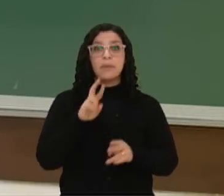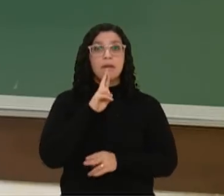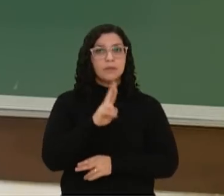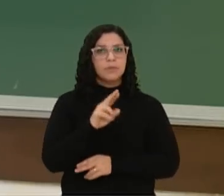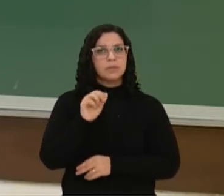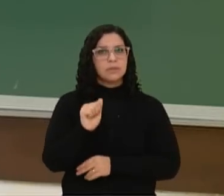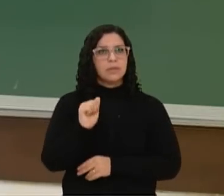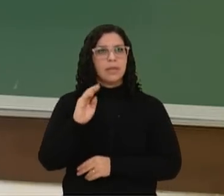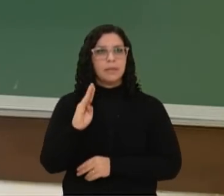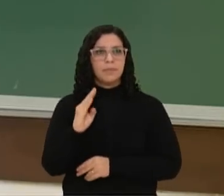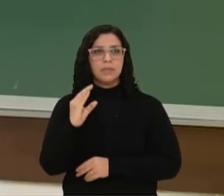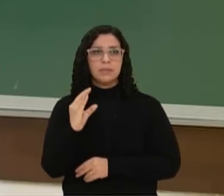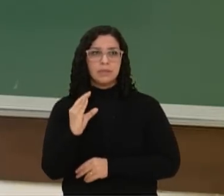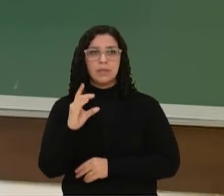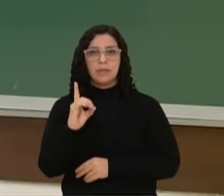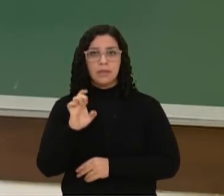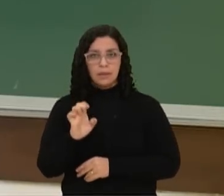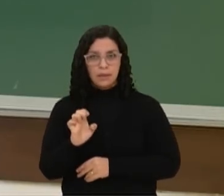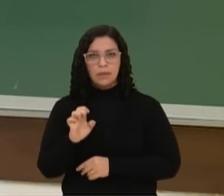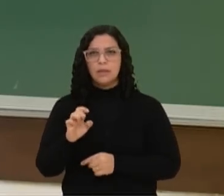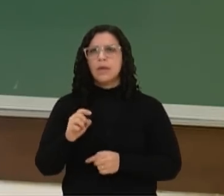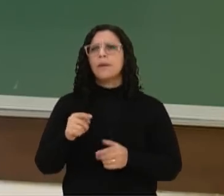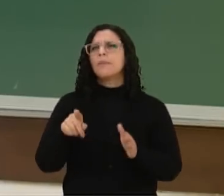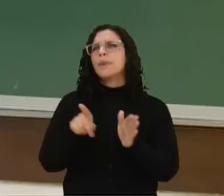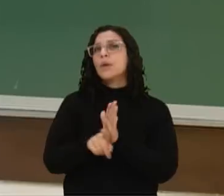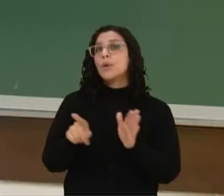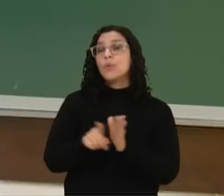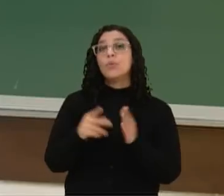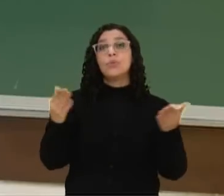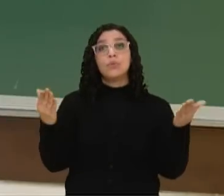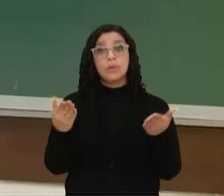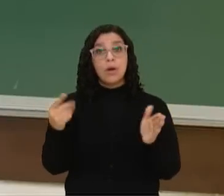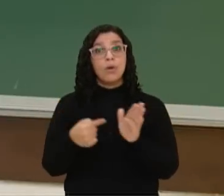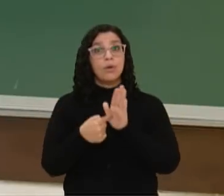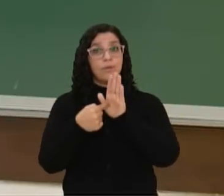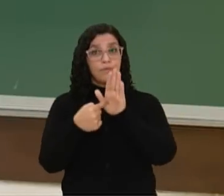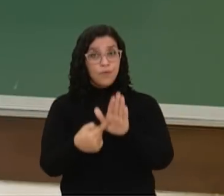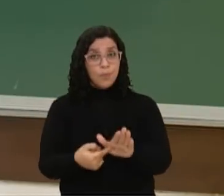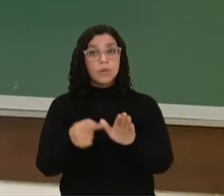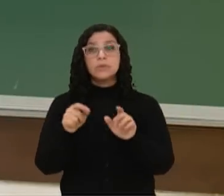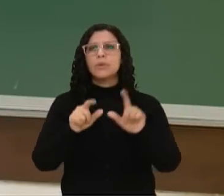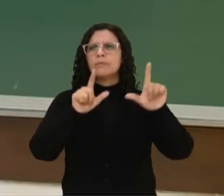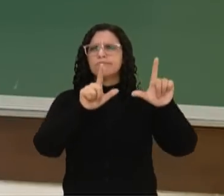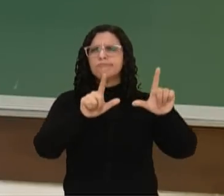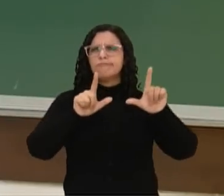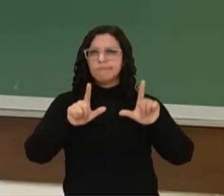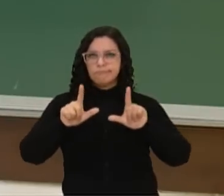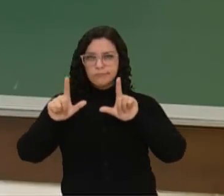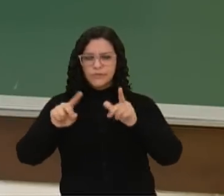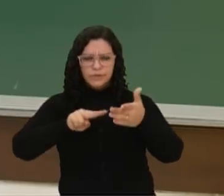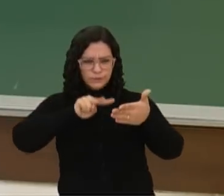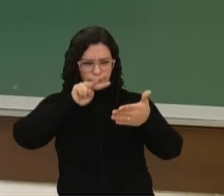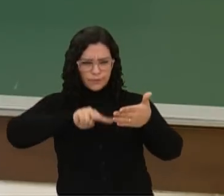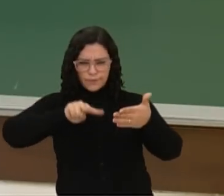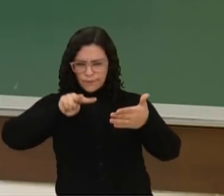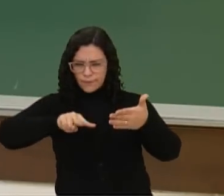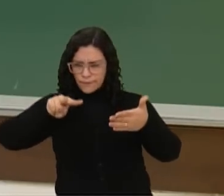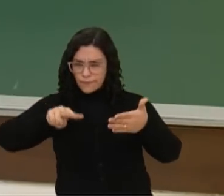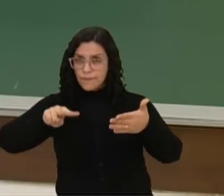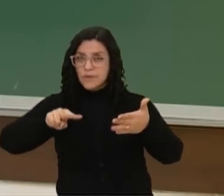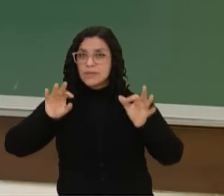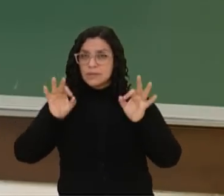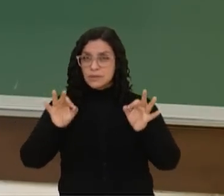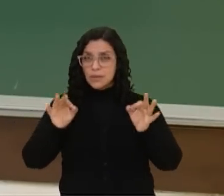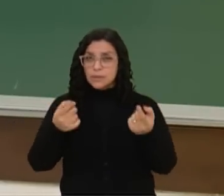alternativas, certo? A questão colocada em debate na charge. Então, agora eu vou deixar a charge para vocês analisarem bem